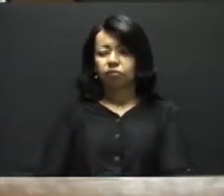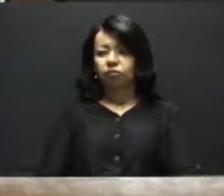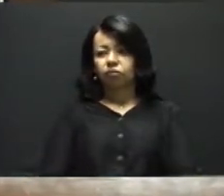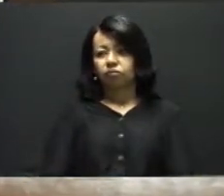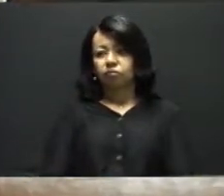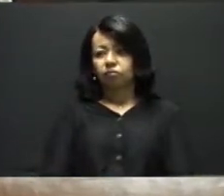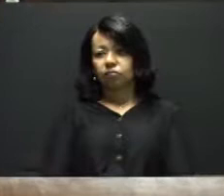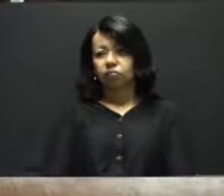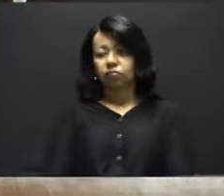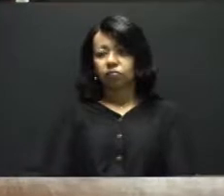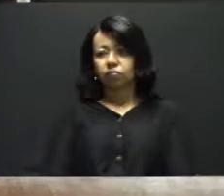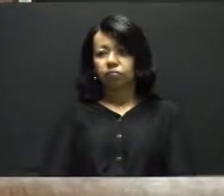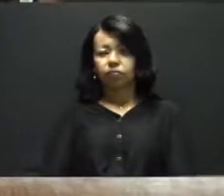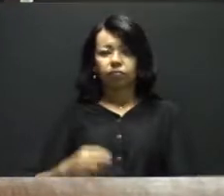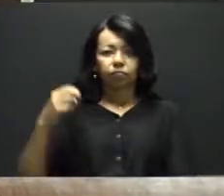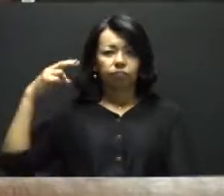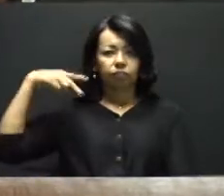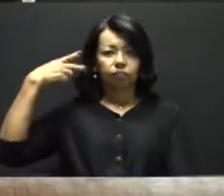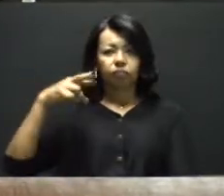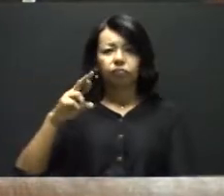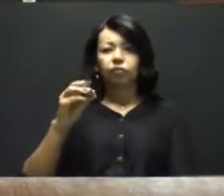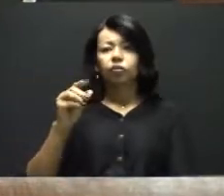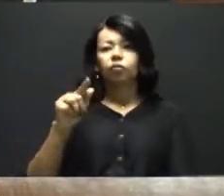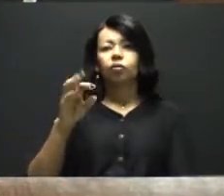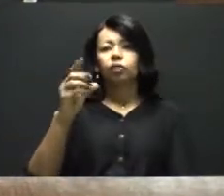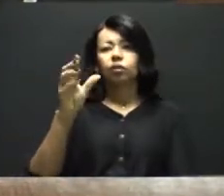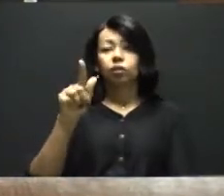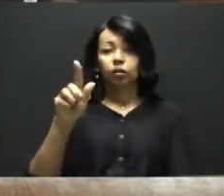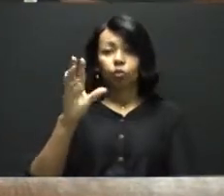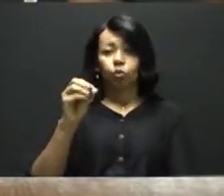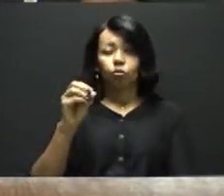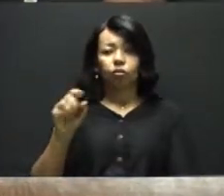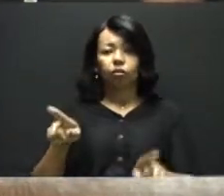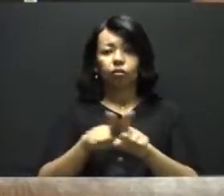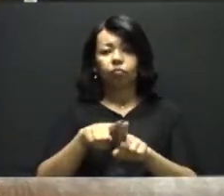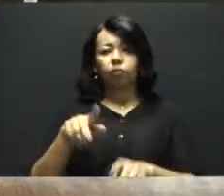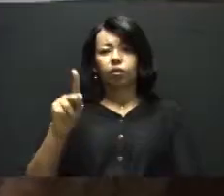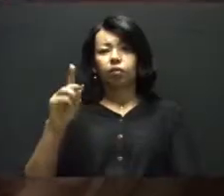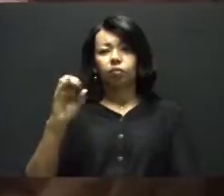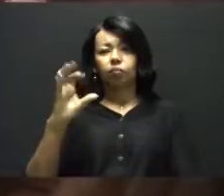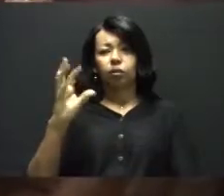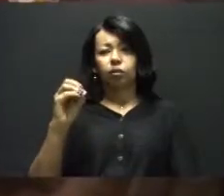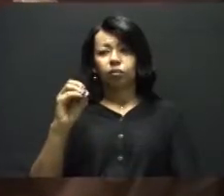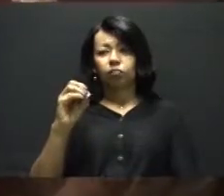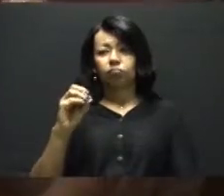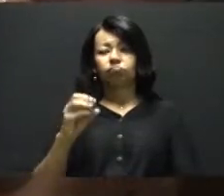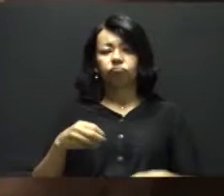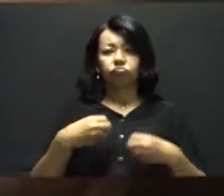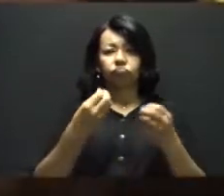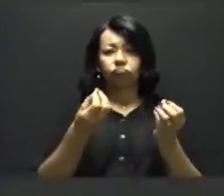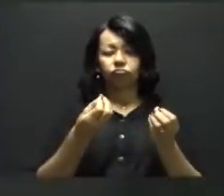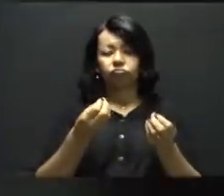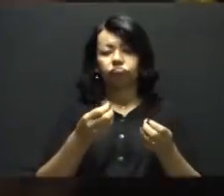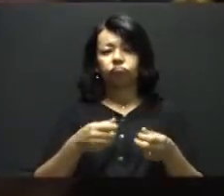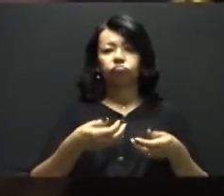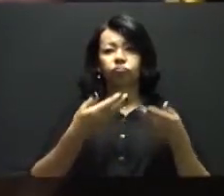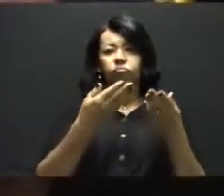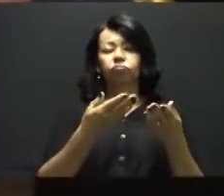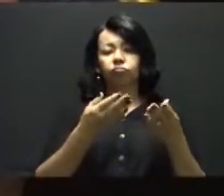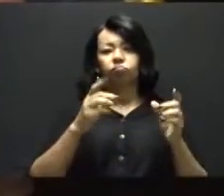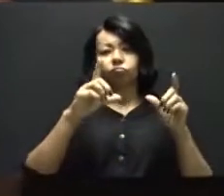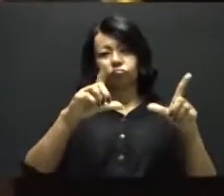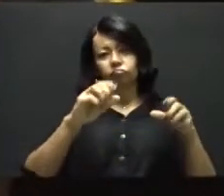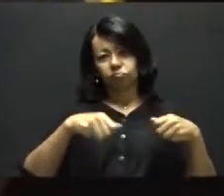os vereadores rodrigo ramos soares e os subiu dos reis procederam à entrega da homenagem para